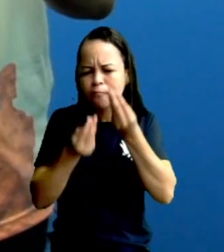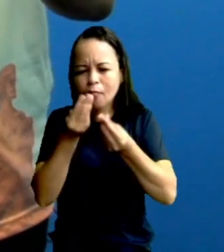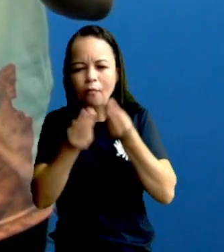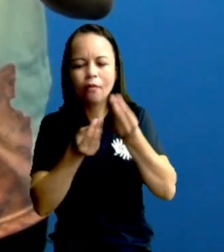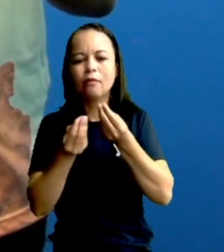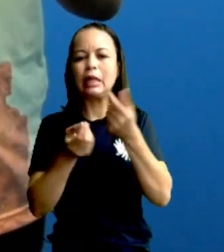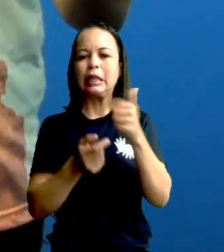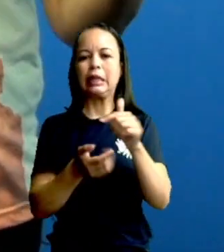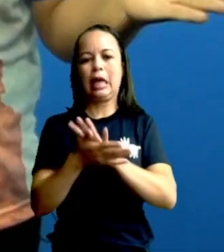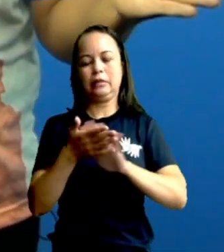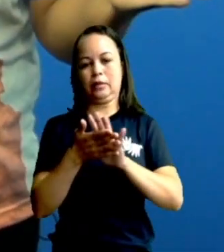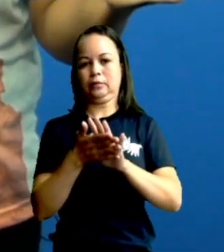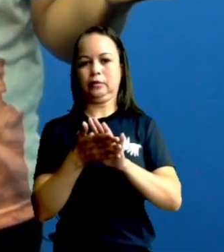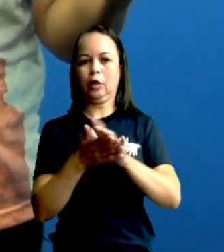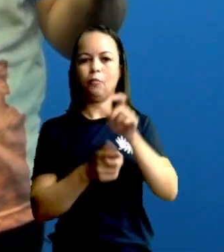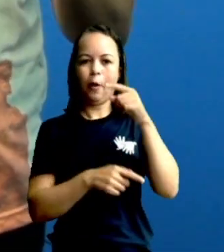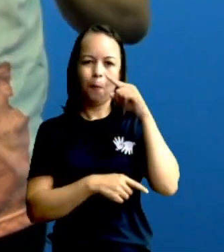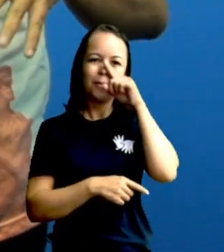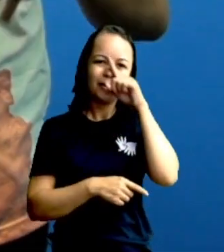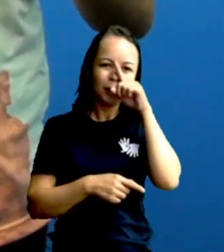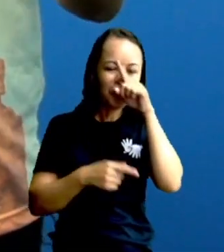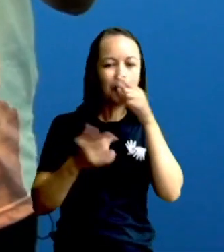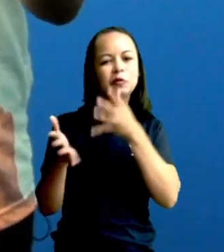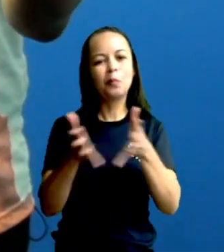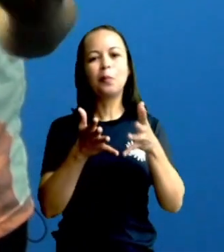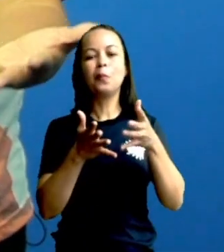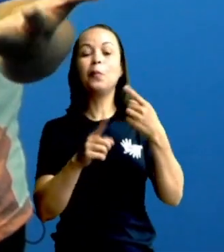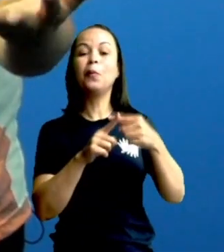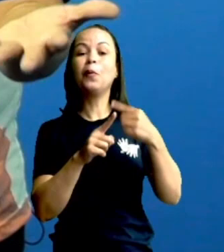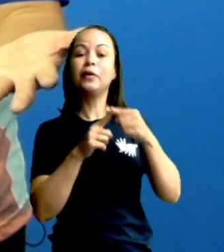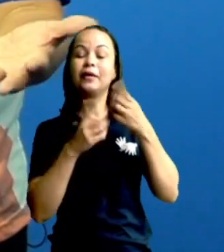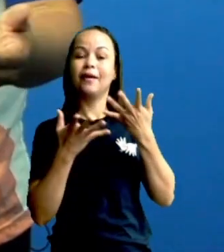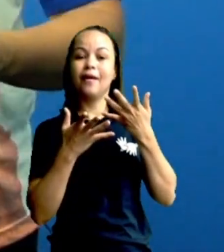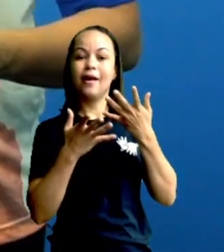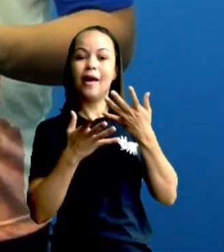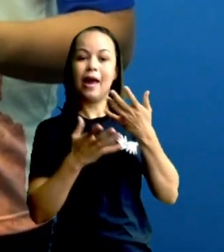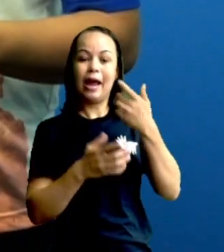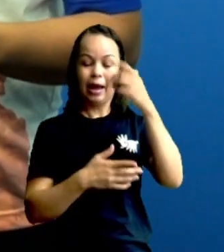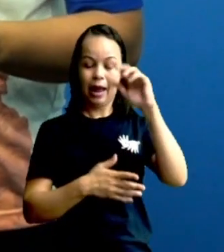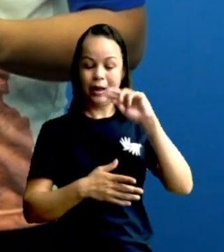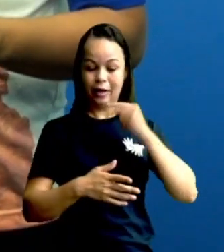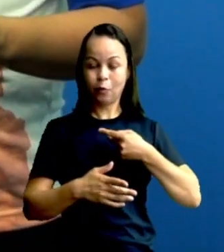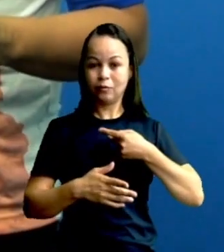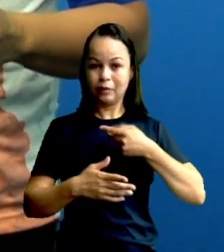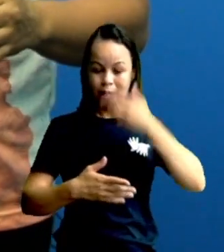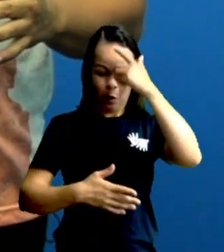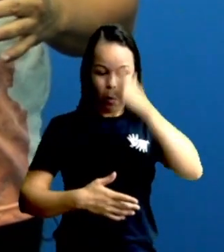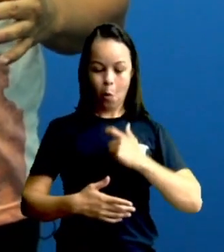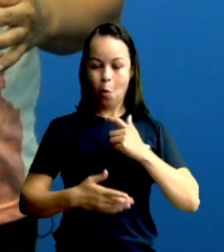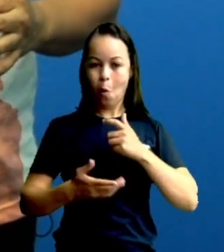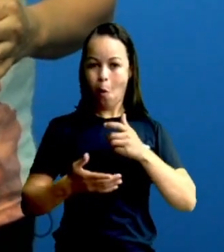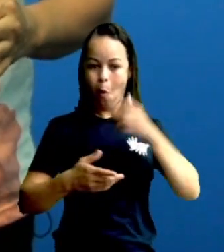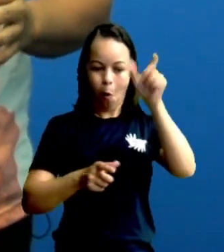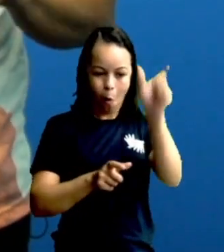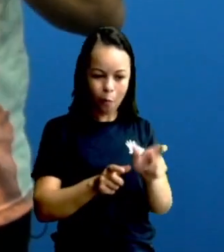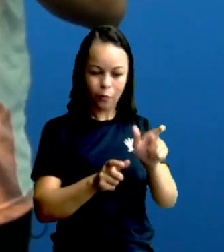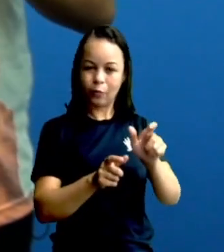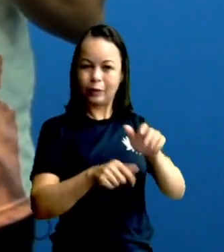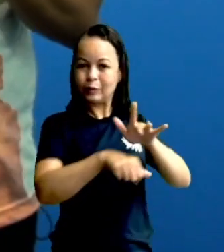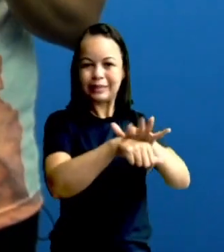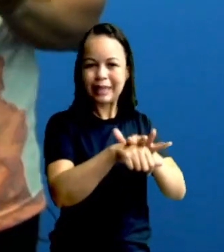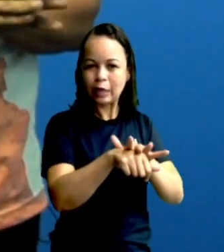com certeza ela não pode estar com a doença, mas ela está transmitindo a infecção, que depois, com